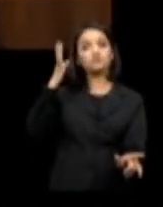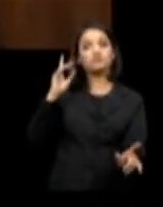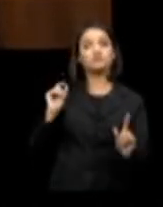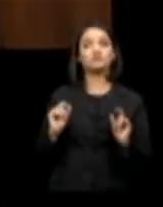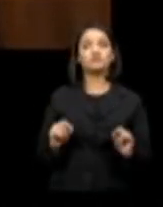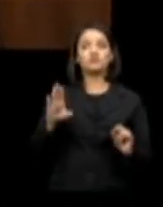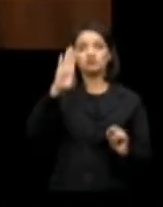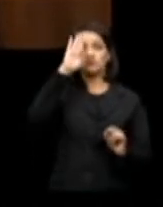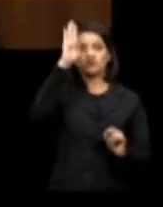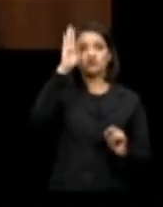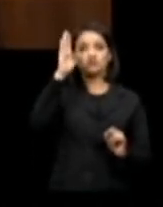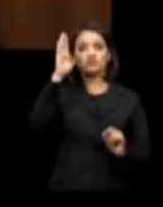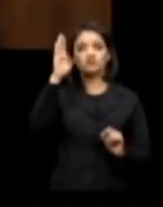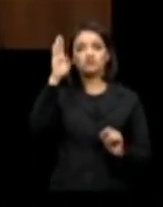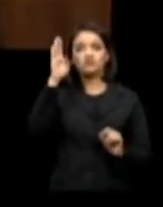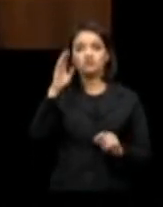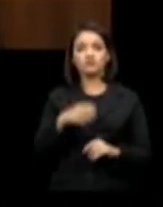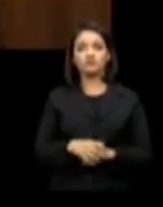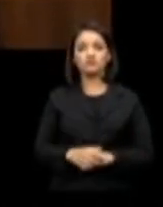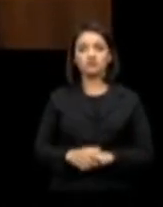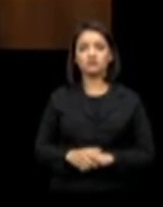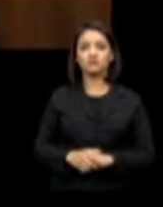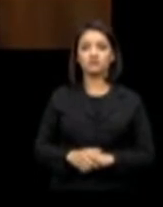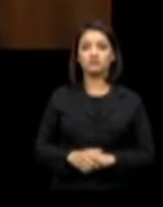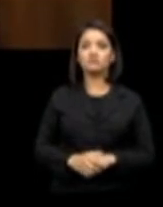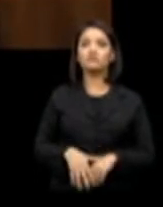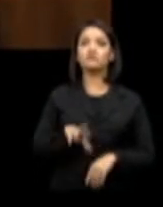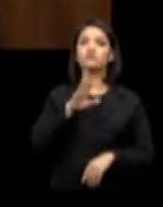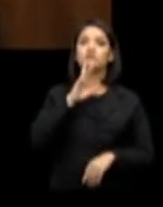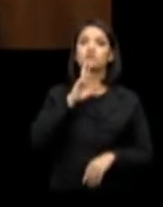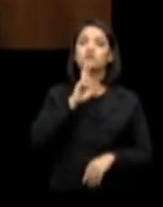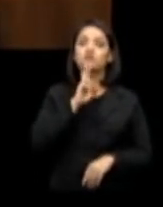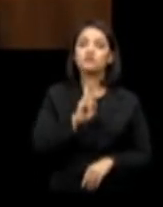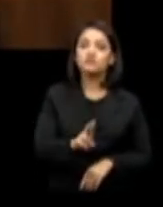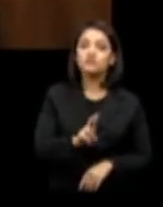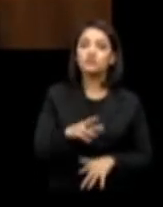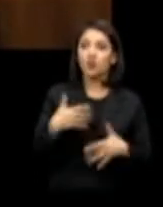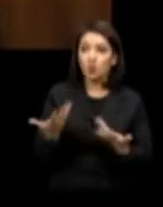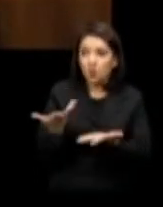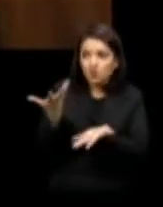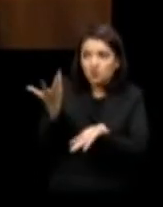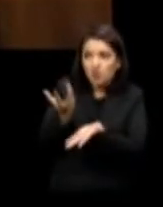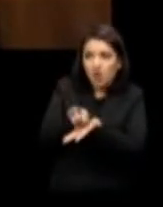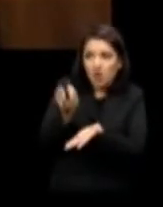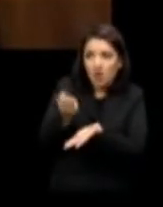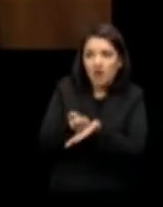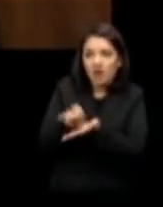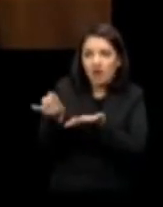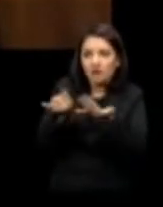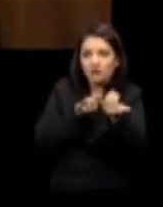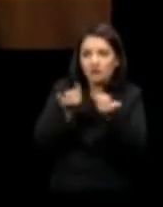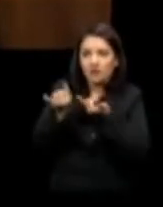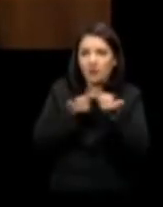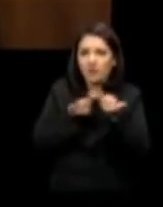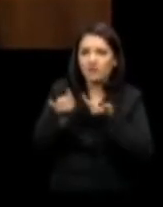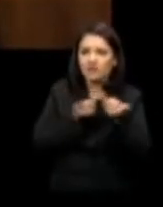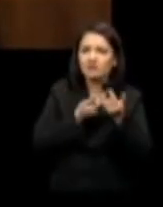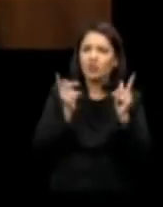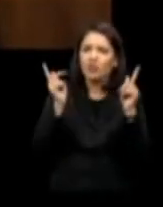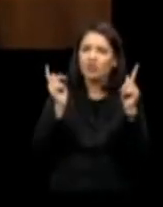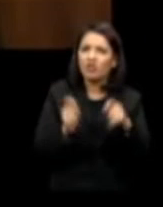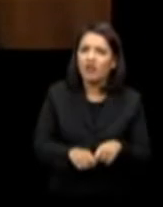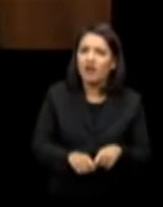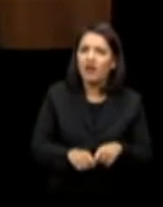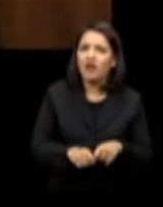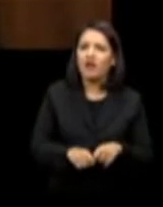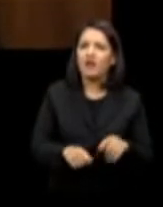principalmente no diagnóstico de que, a partir da coleta e cruzamento de dados do censo, seria possível a criação